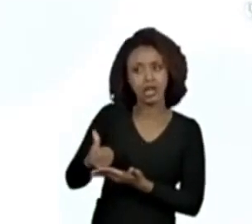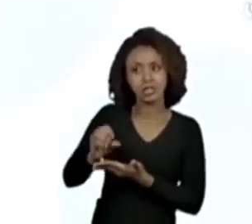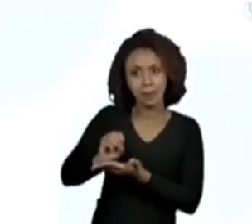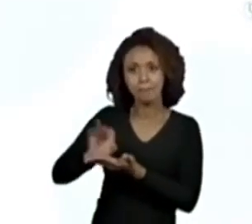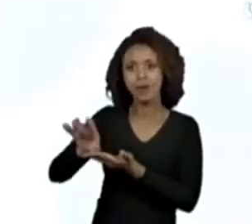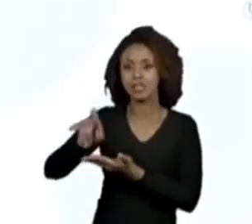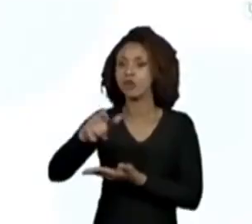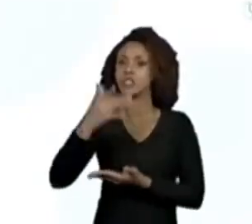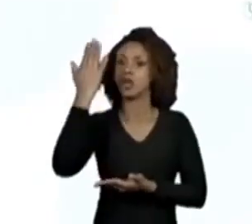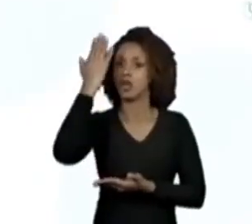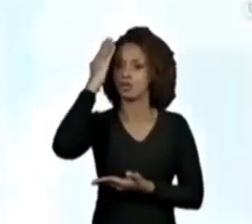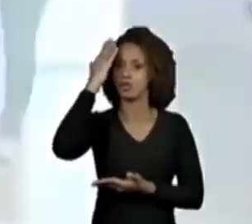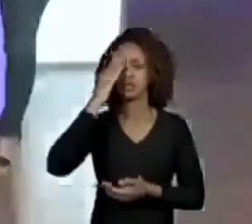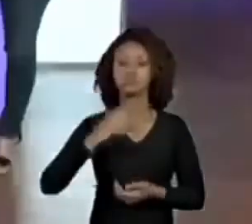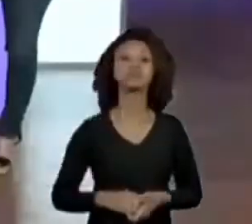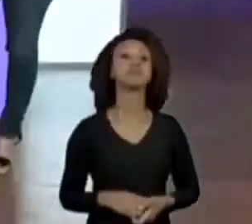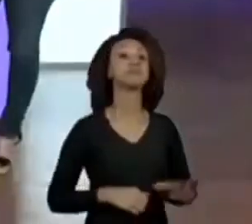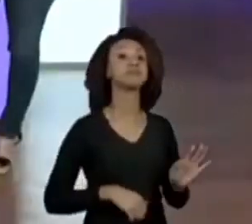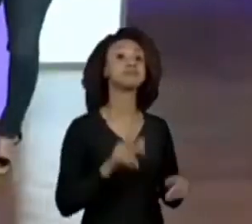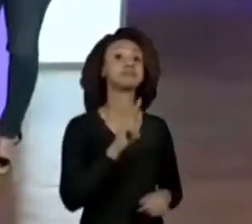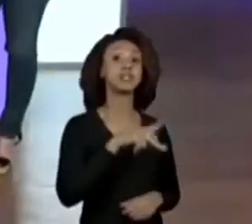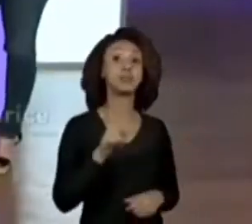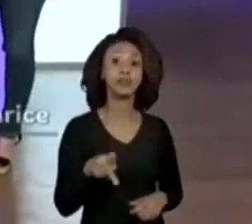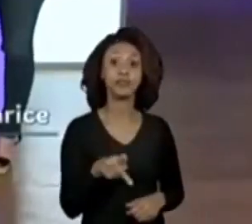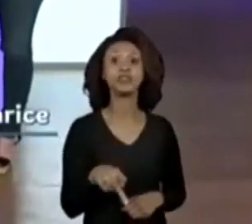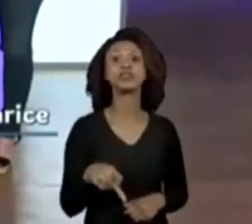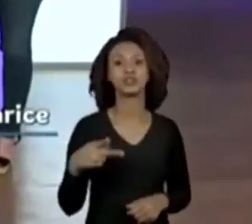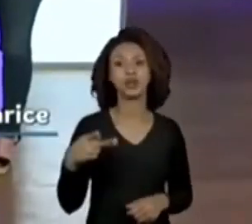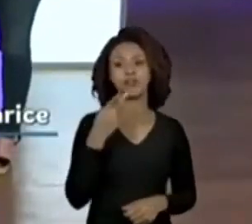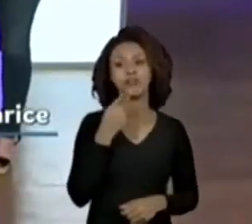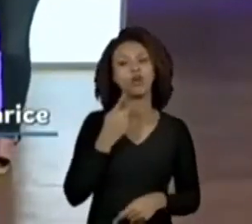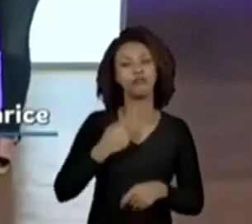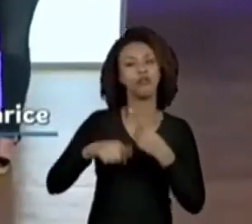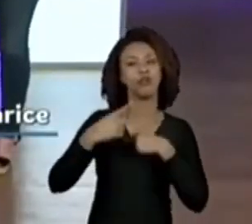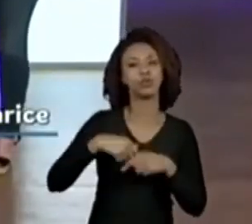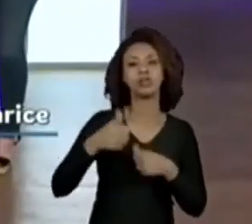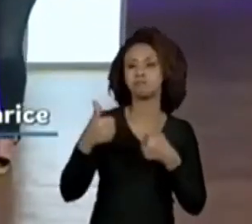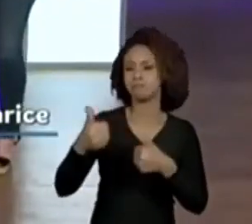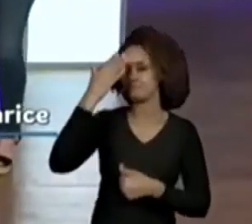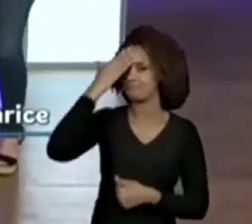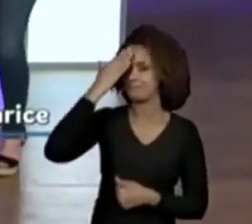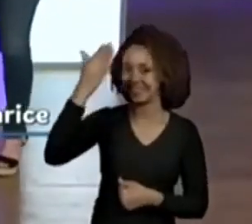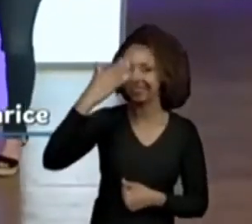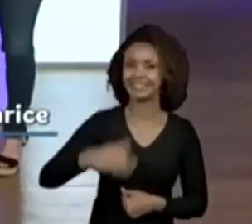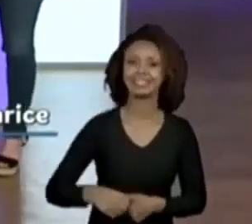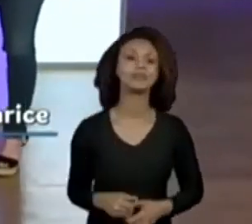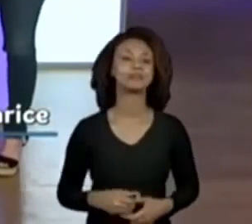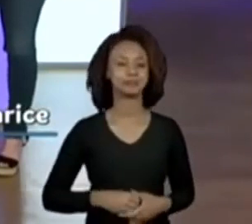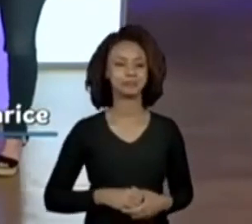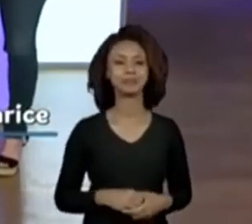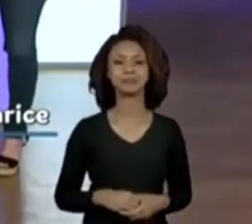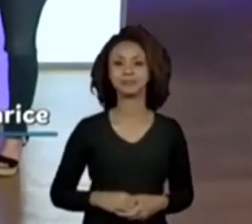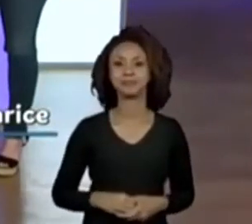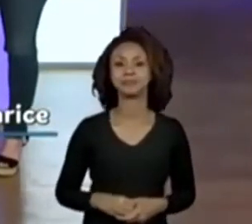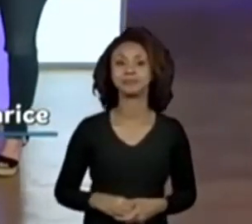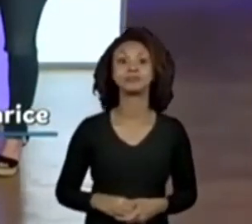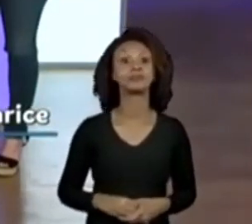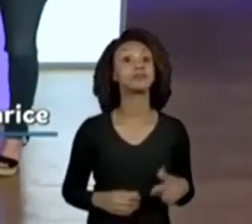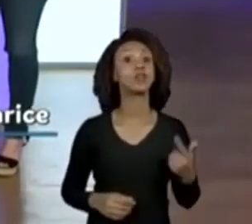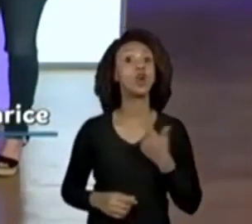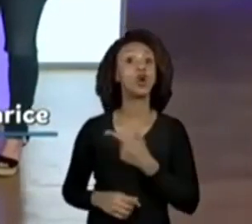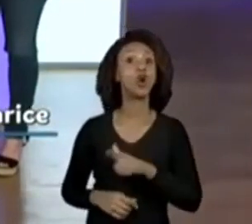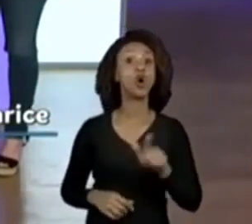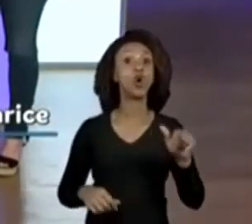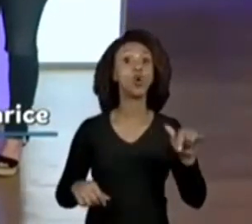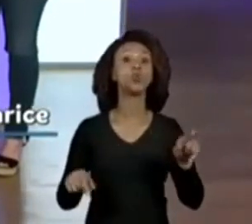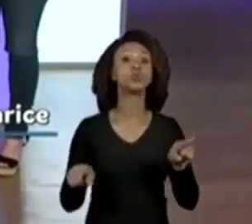esse conhecimento. A professora Pamela já falou que vai retomar com ela. Isso aí, obrigada, professora Pamela, tá? Tem outras